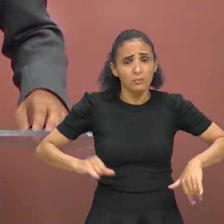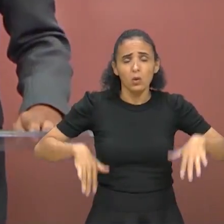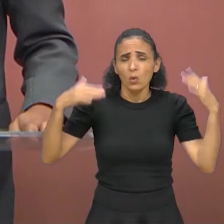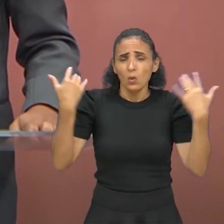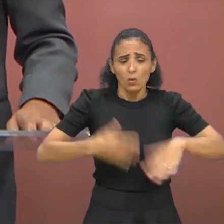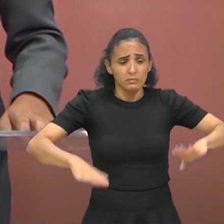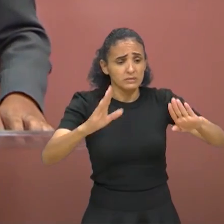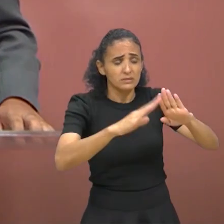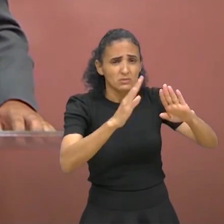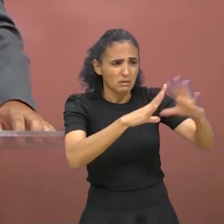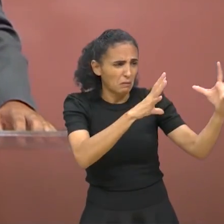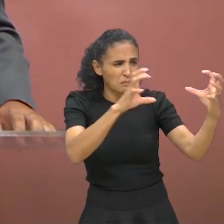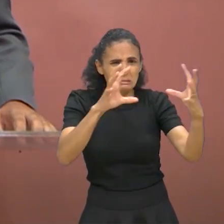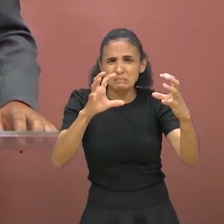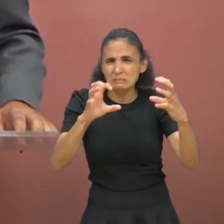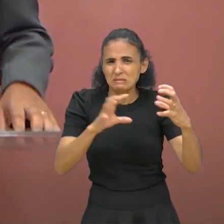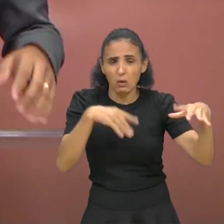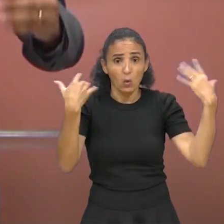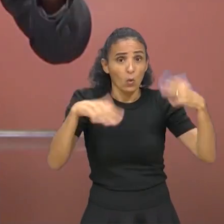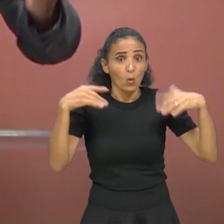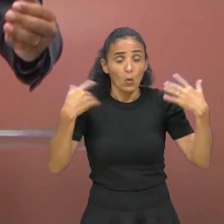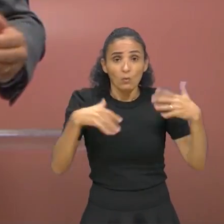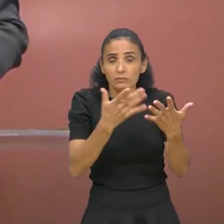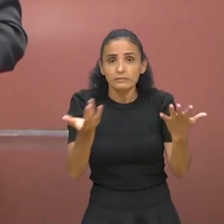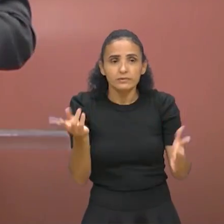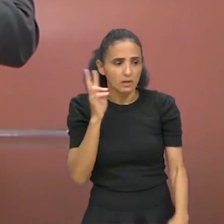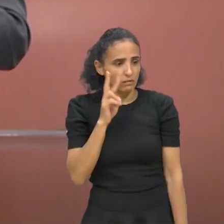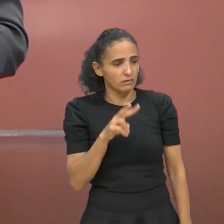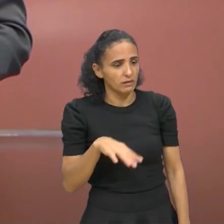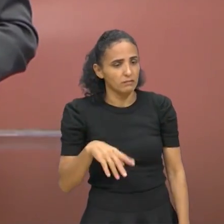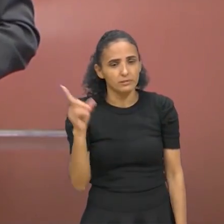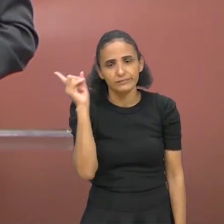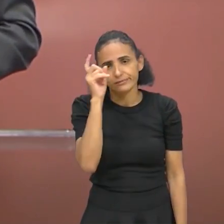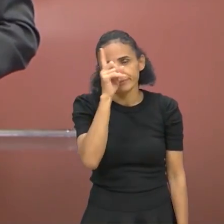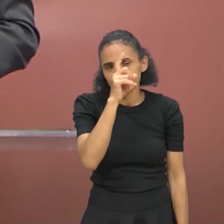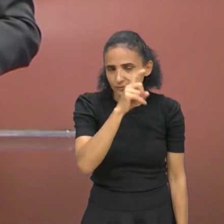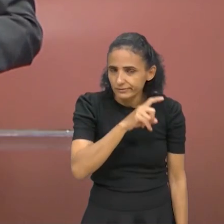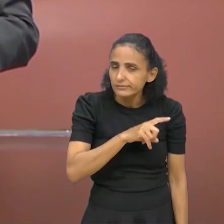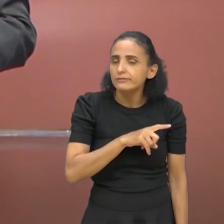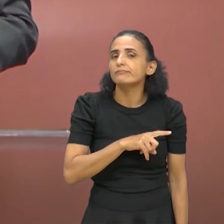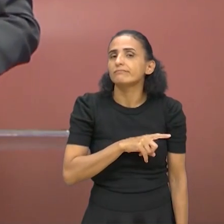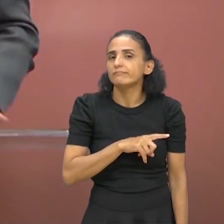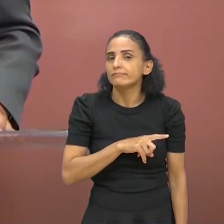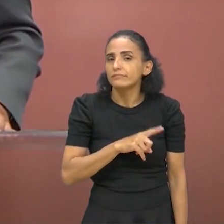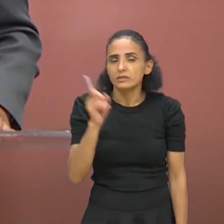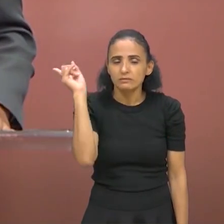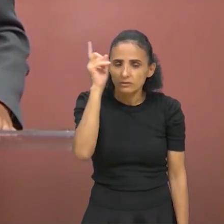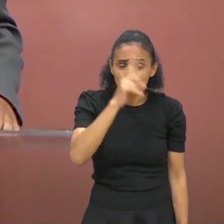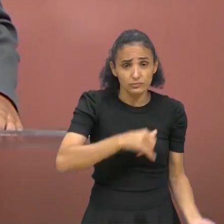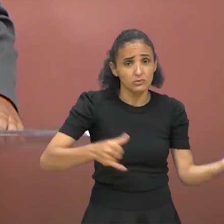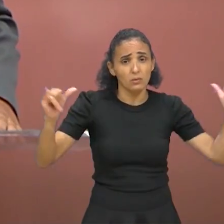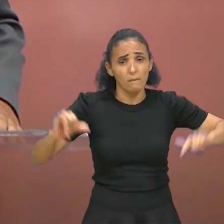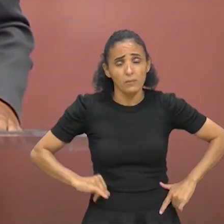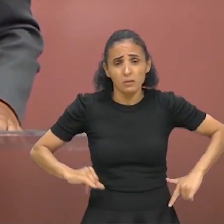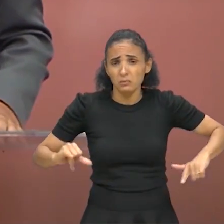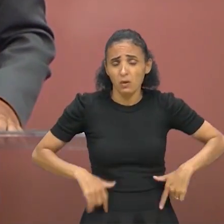da tua casa, situações em que você olha e não veja solução, não veja uma luz no